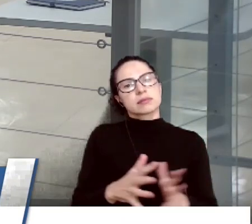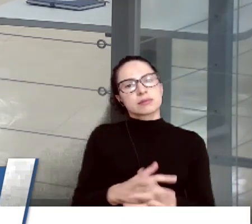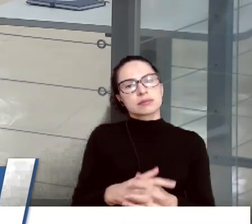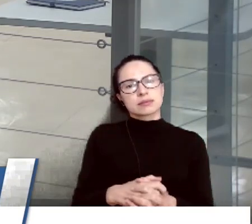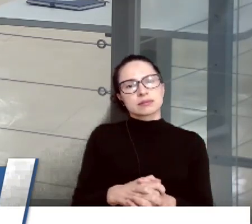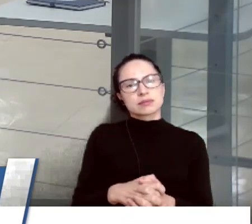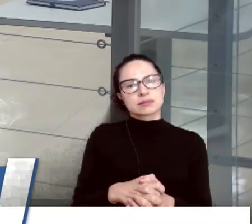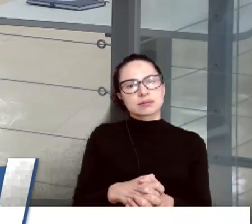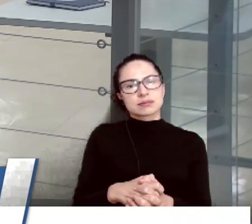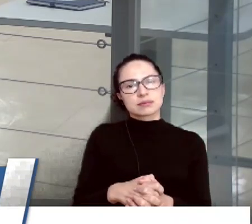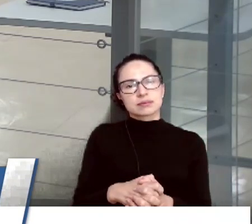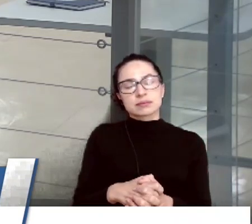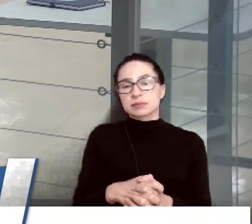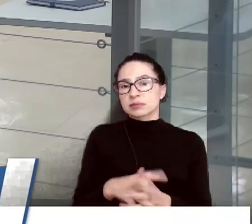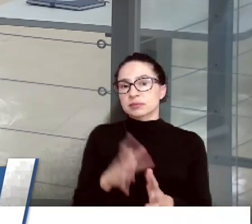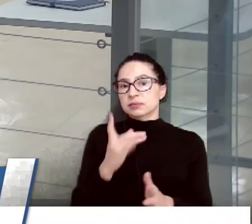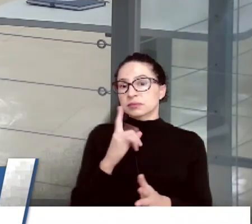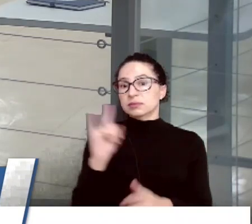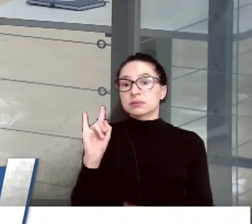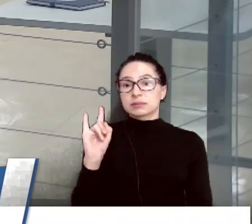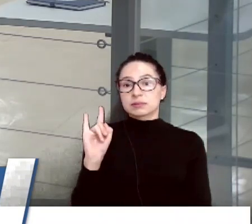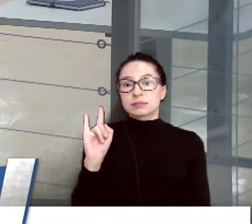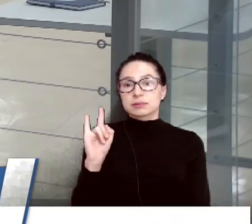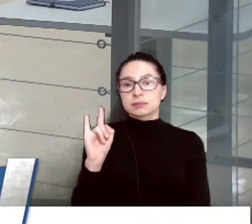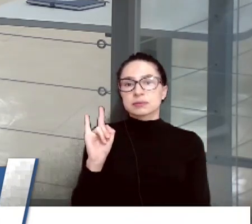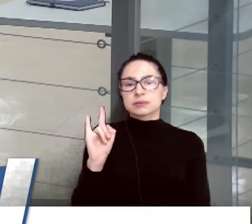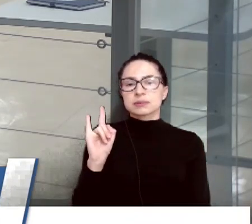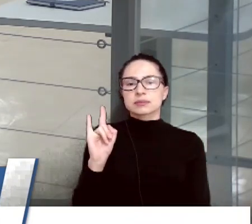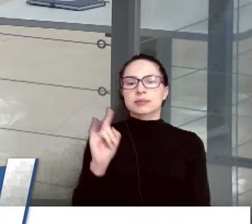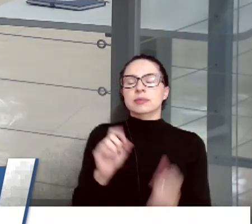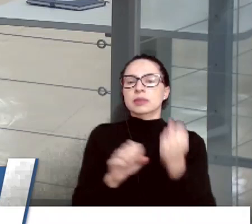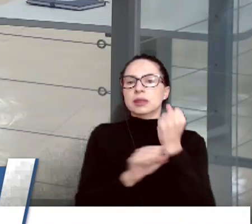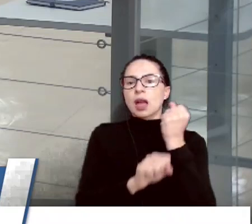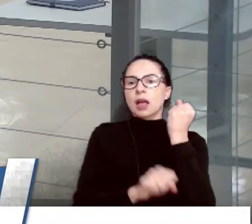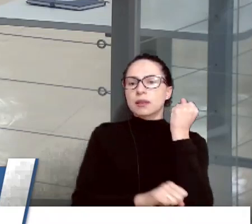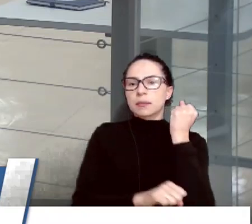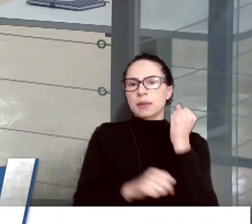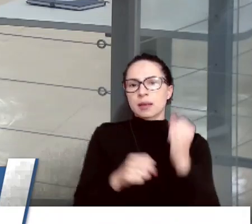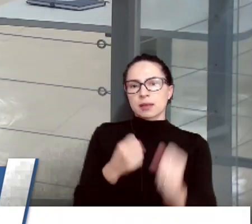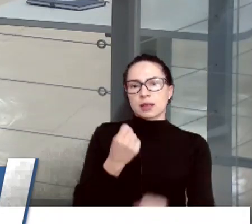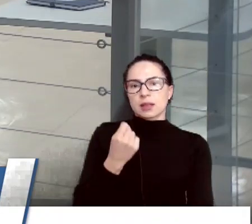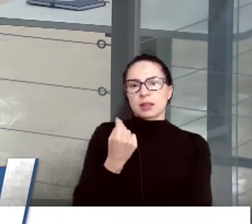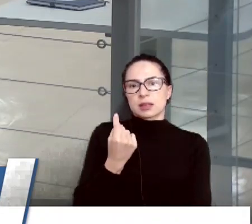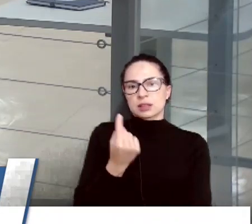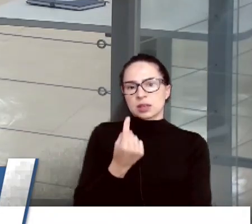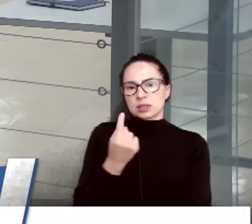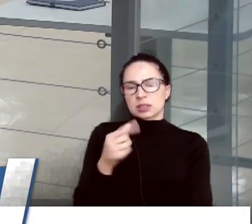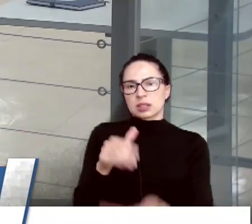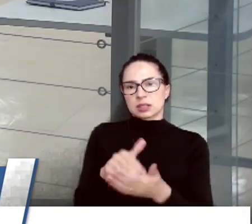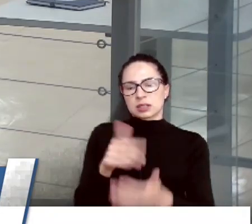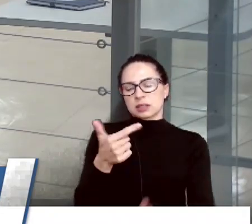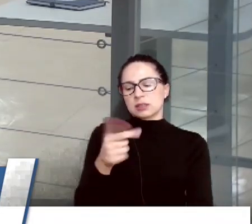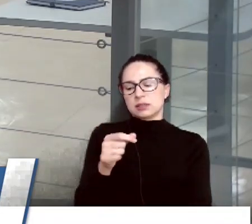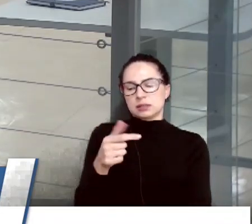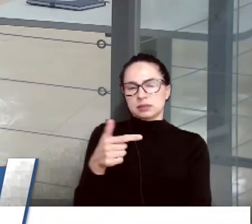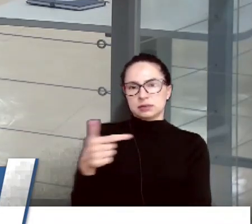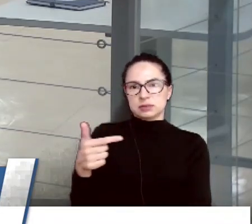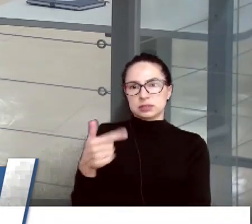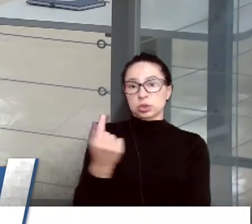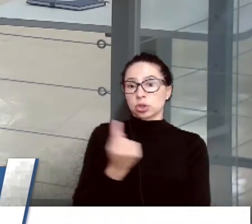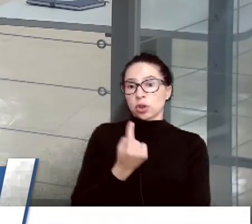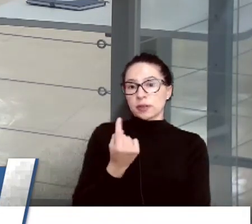E finalizando, a Sabesp sozinha, até 2022